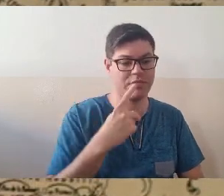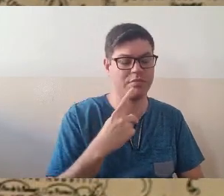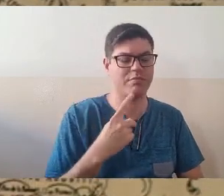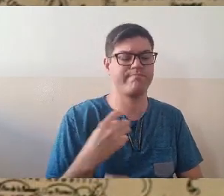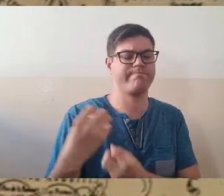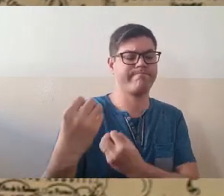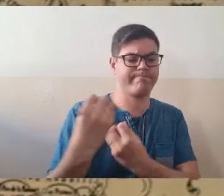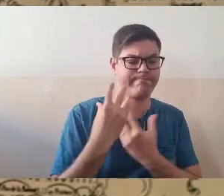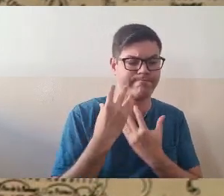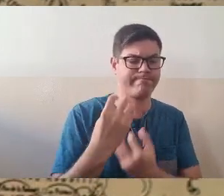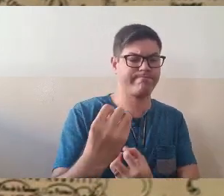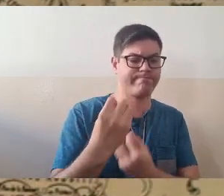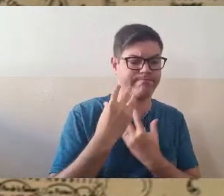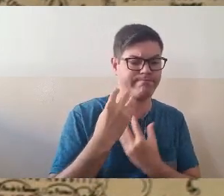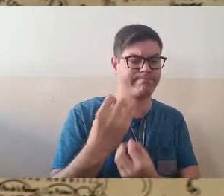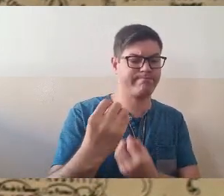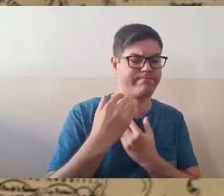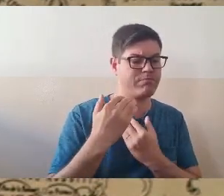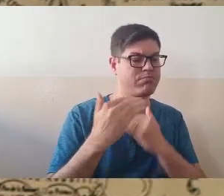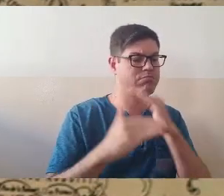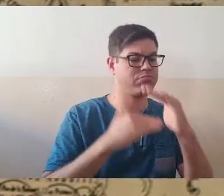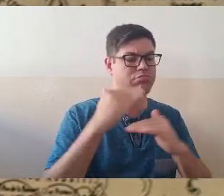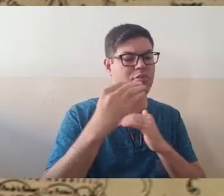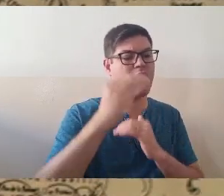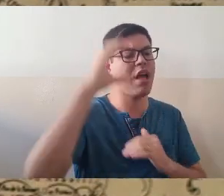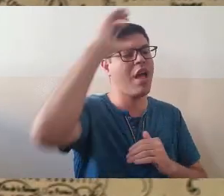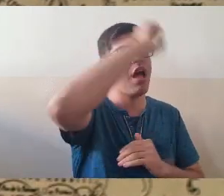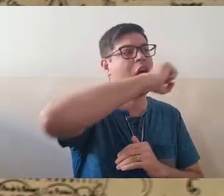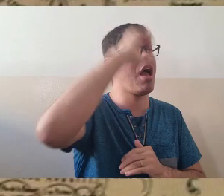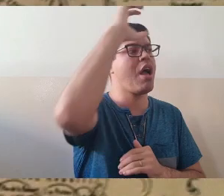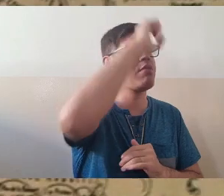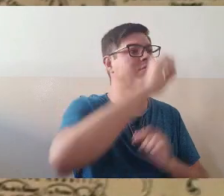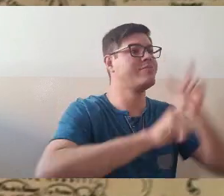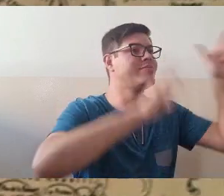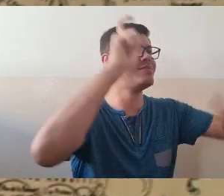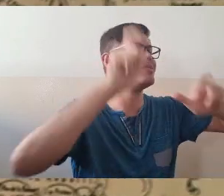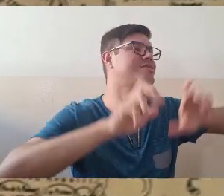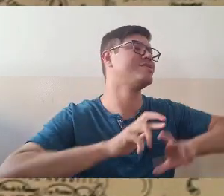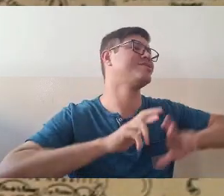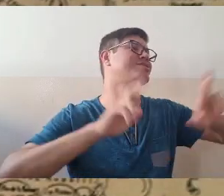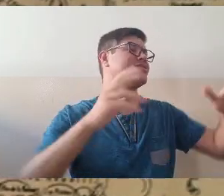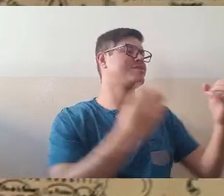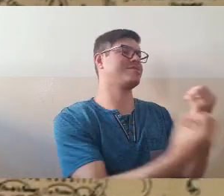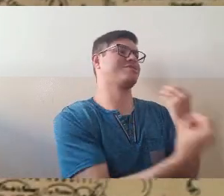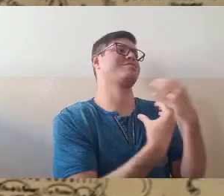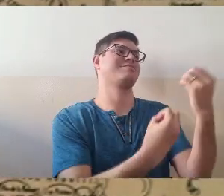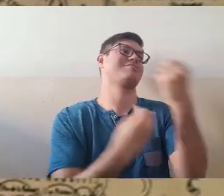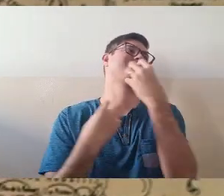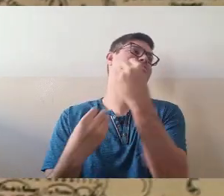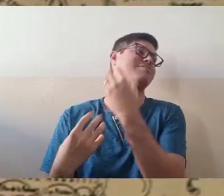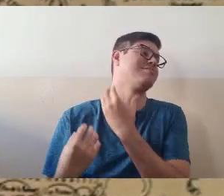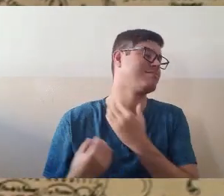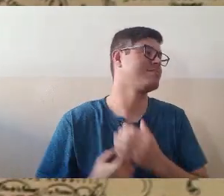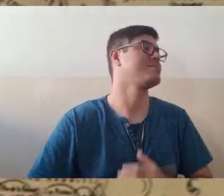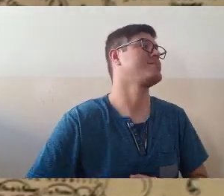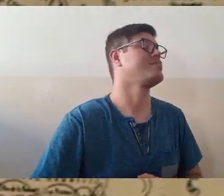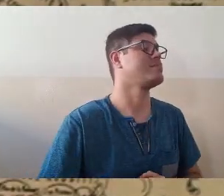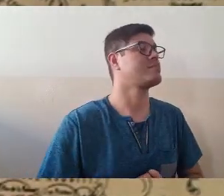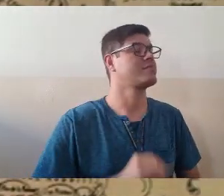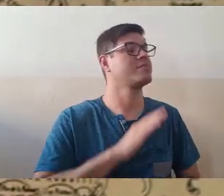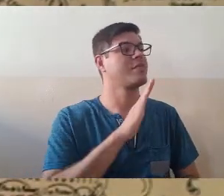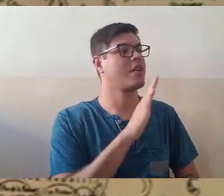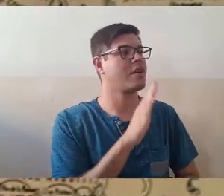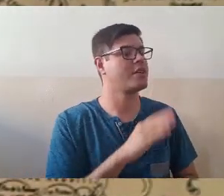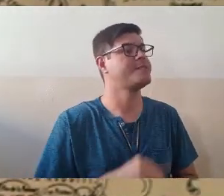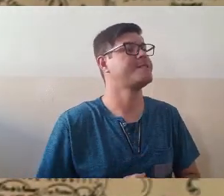ser humano, né? A gente aprende muito sobre as pessoas em determinadas situações. em né? tudo, né? Em A tudo. vida toda é assim. Exatamente. Mas é